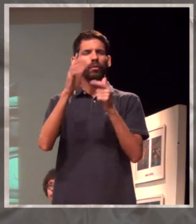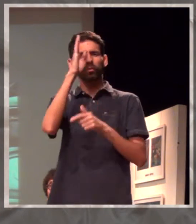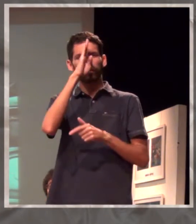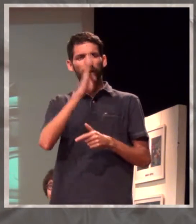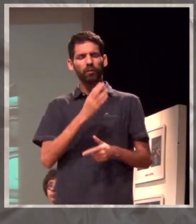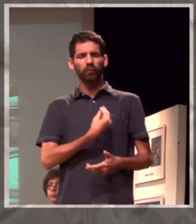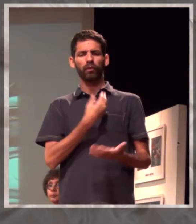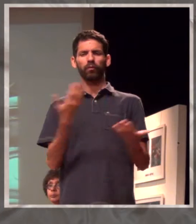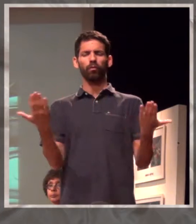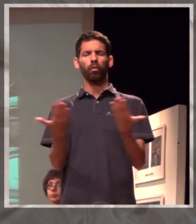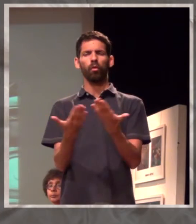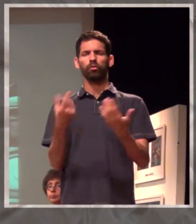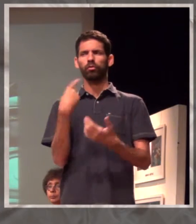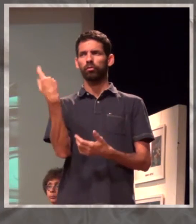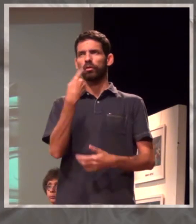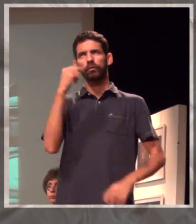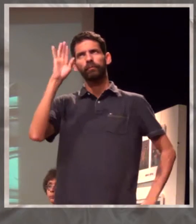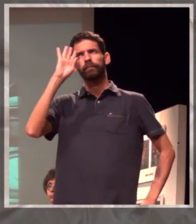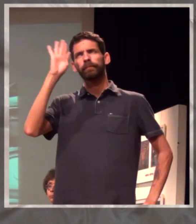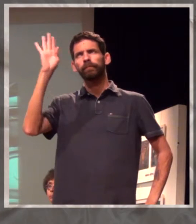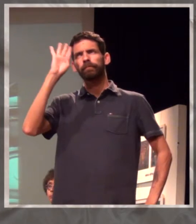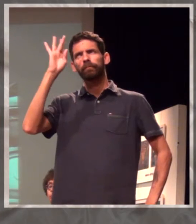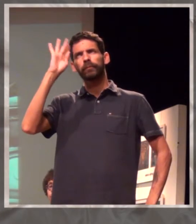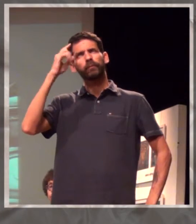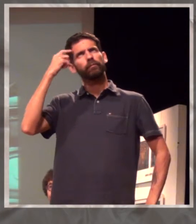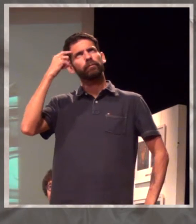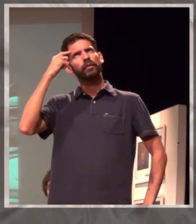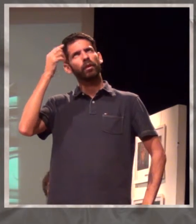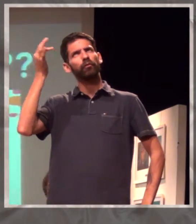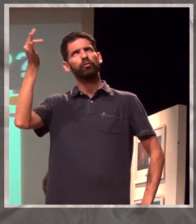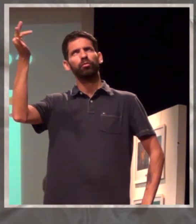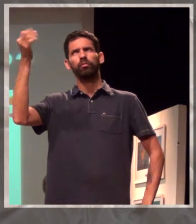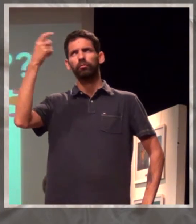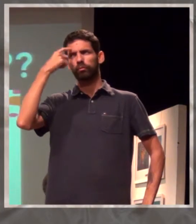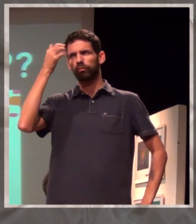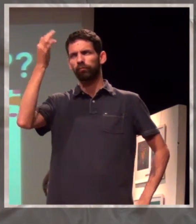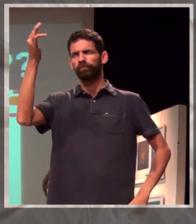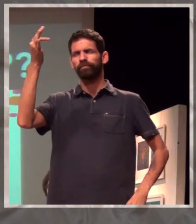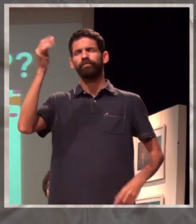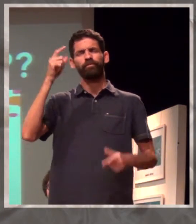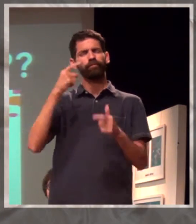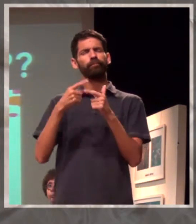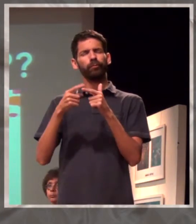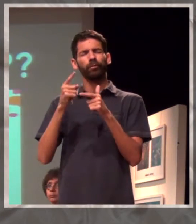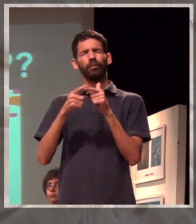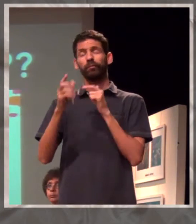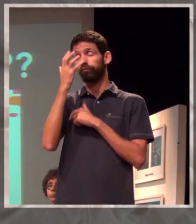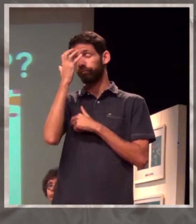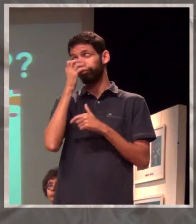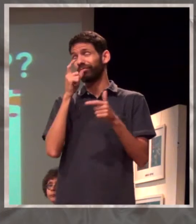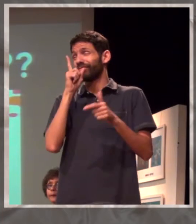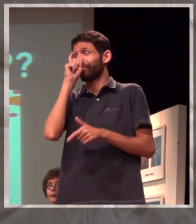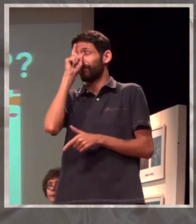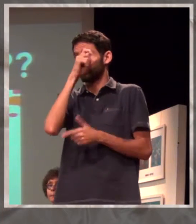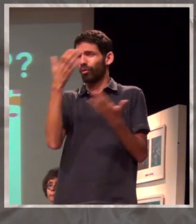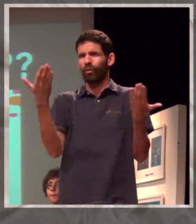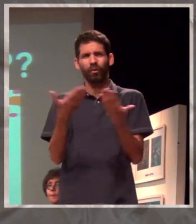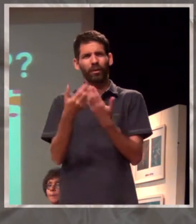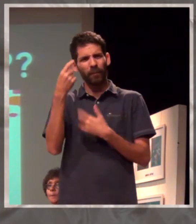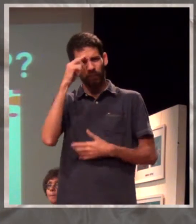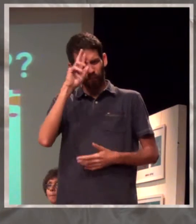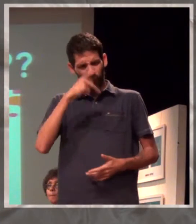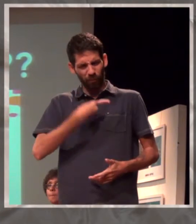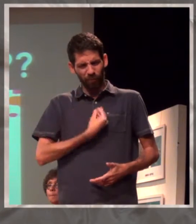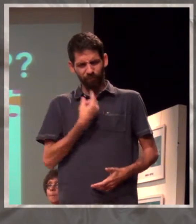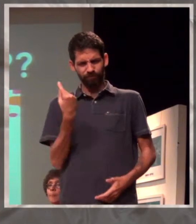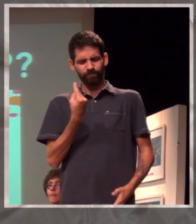vivendo, a gente pensa, então, que pensar futuro é muito complicado, principalmente pensar